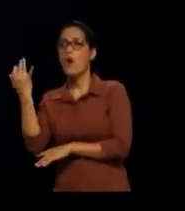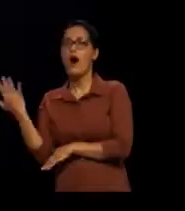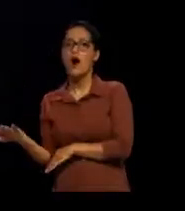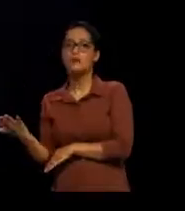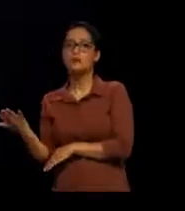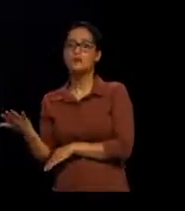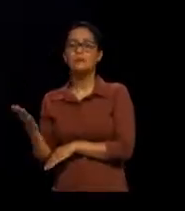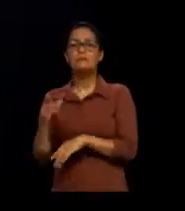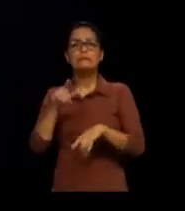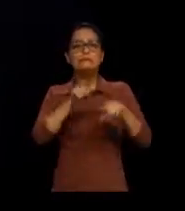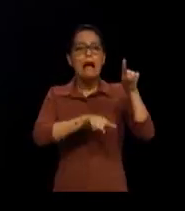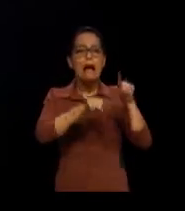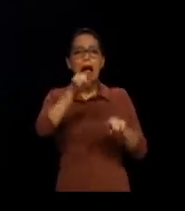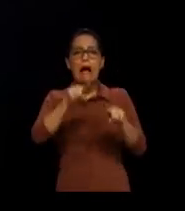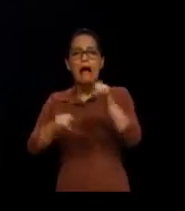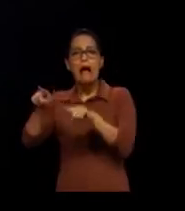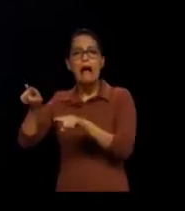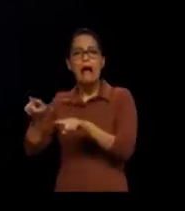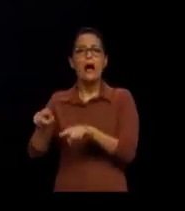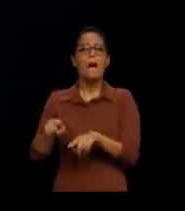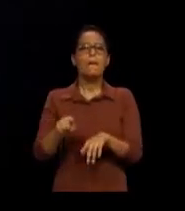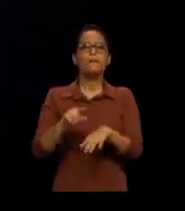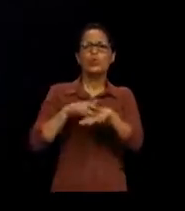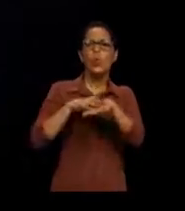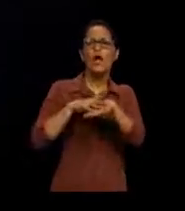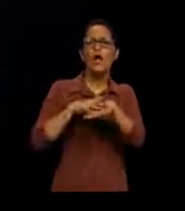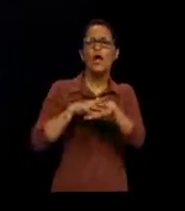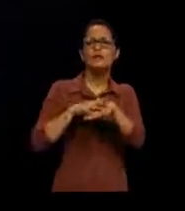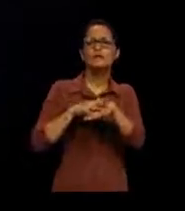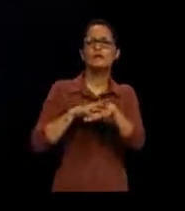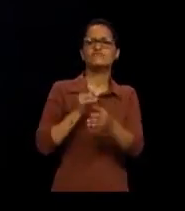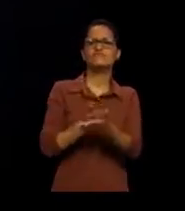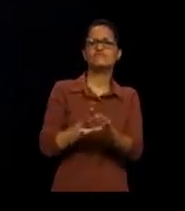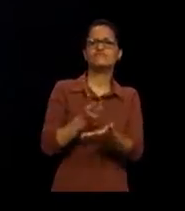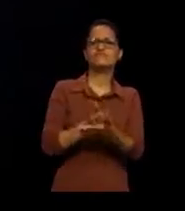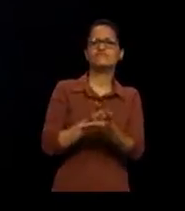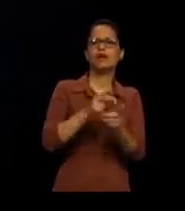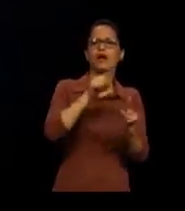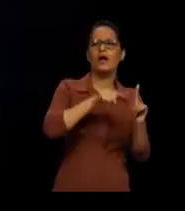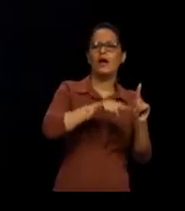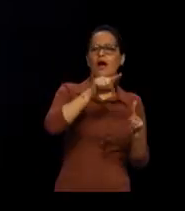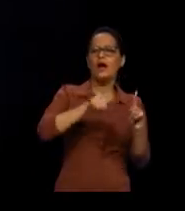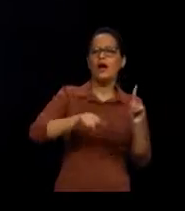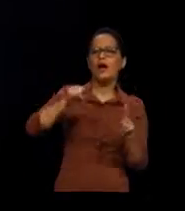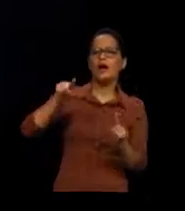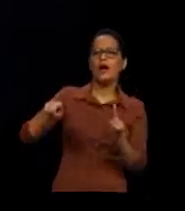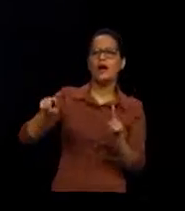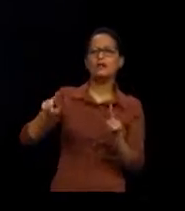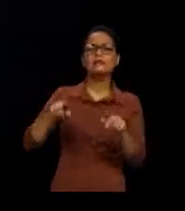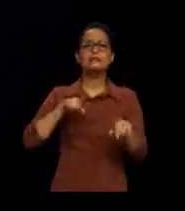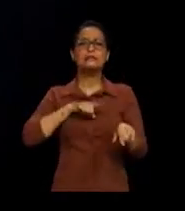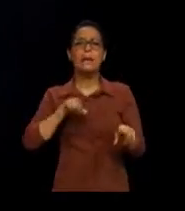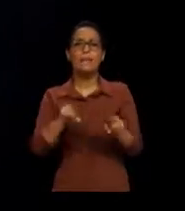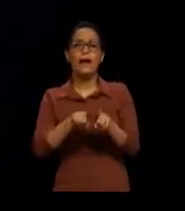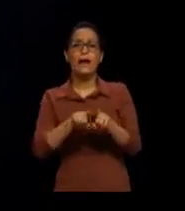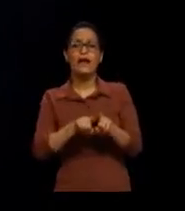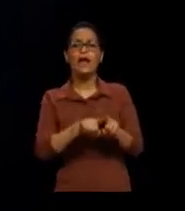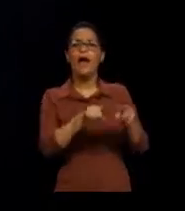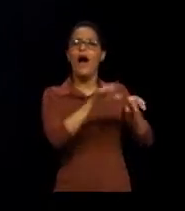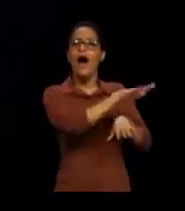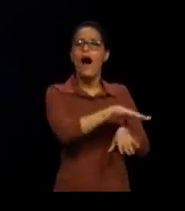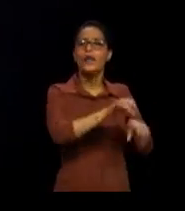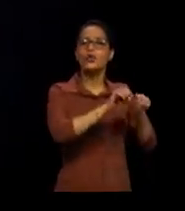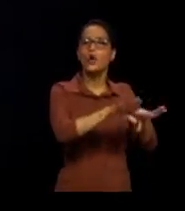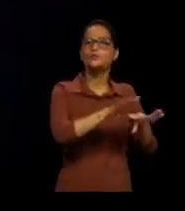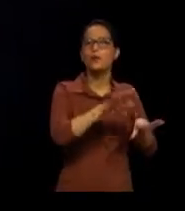de uma doença, taxa de prevalência de uma doença, índices educacionais, essas provas